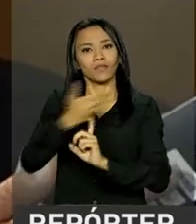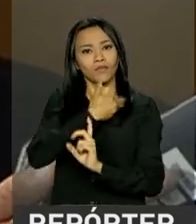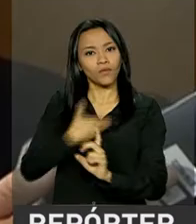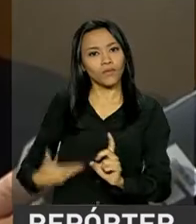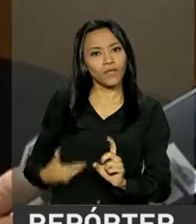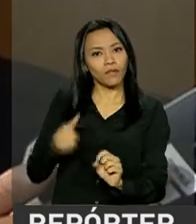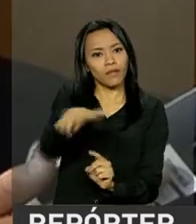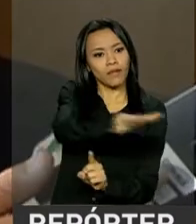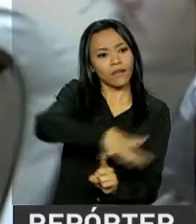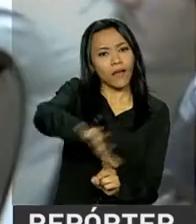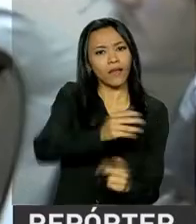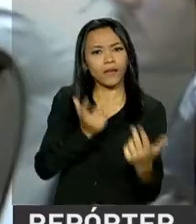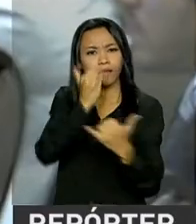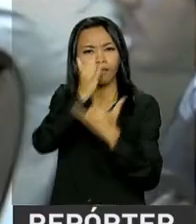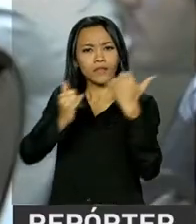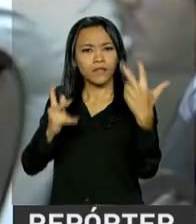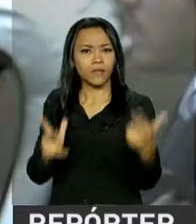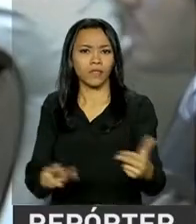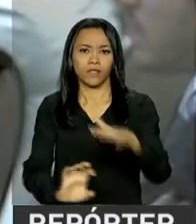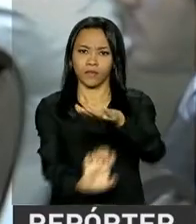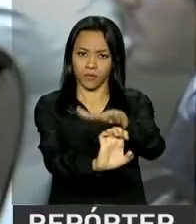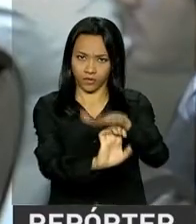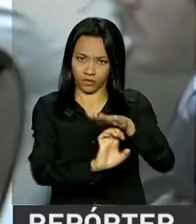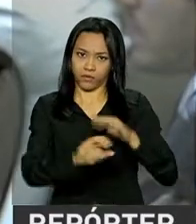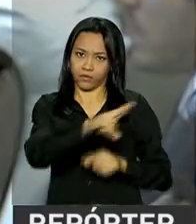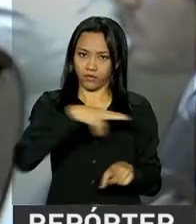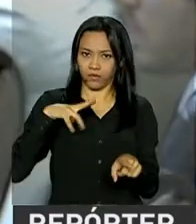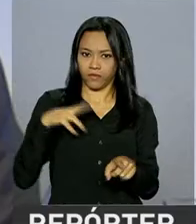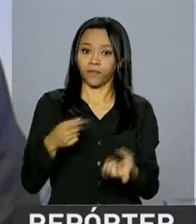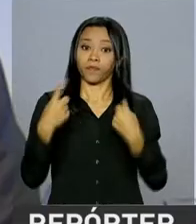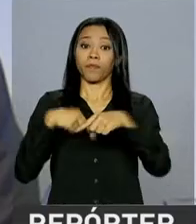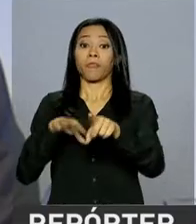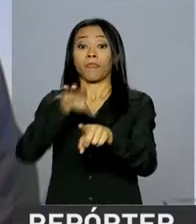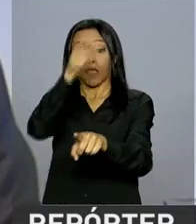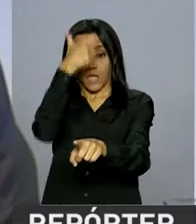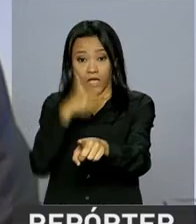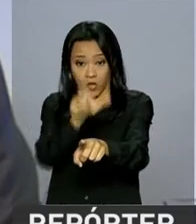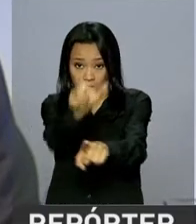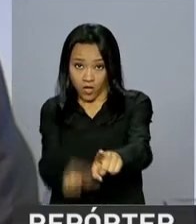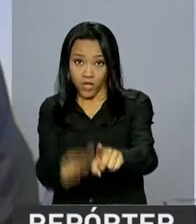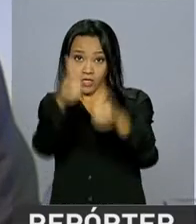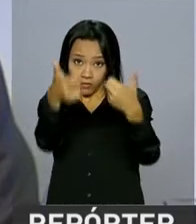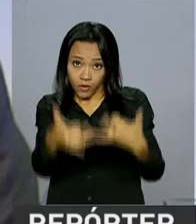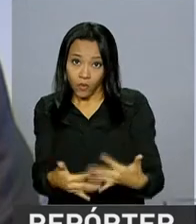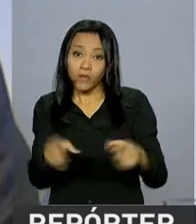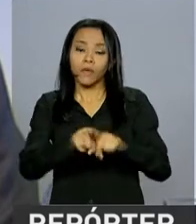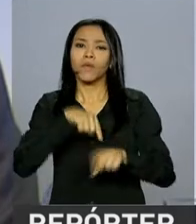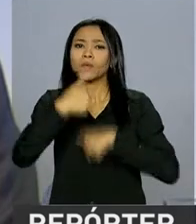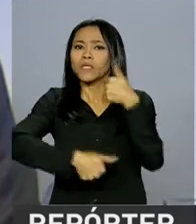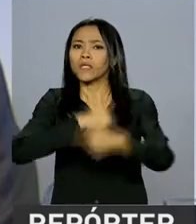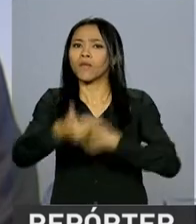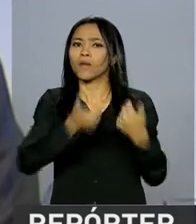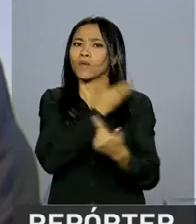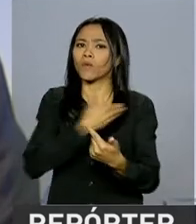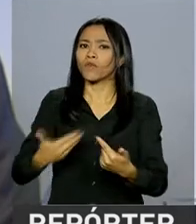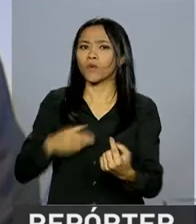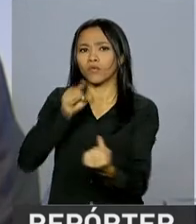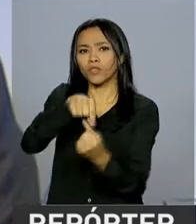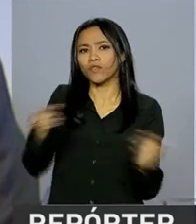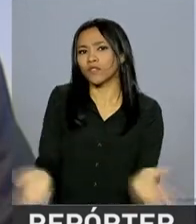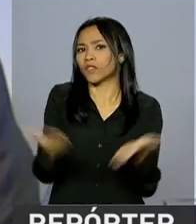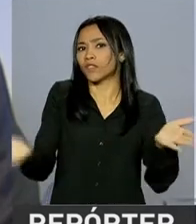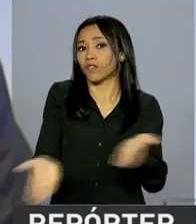áreas de infraestrutura semelhantes. Diogo Oliveira também falou aos participantes do seminário sobre o trabalho do governo para incentivar e